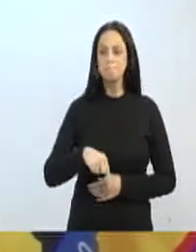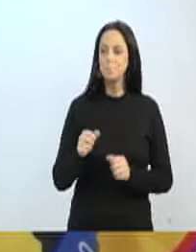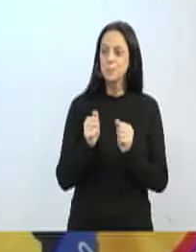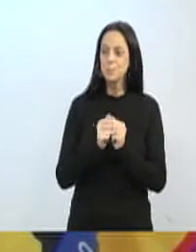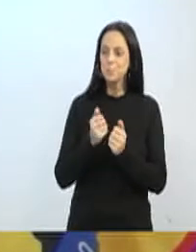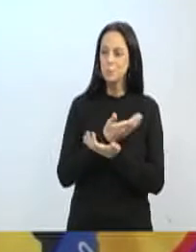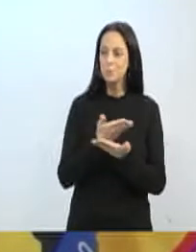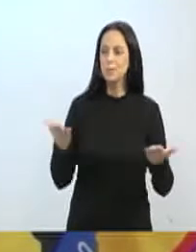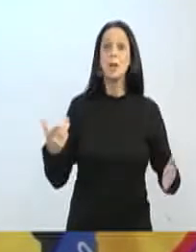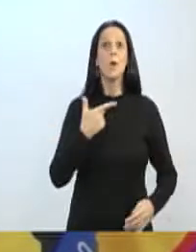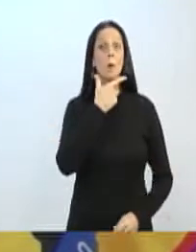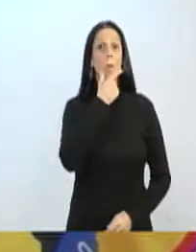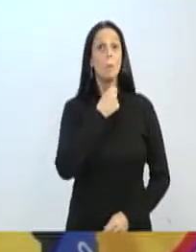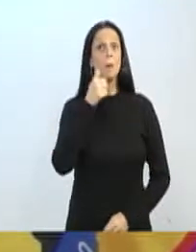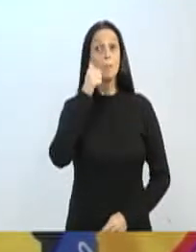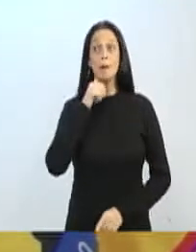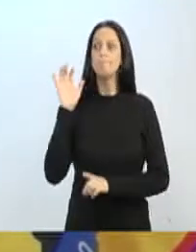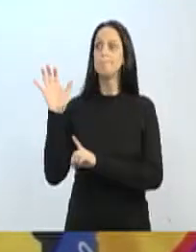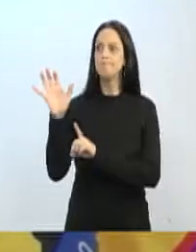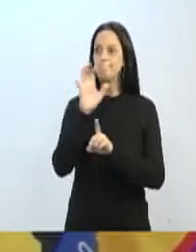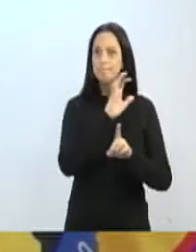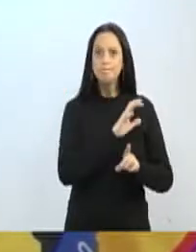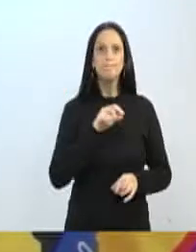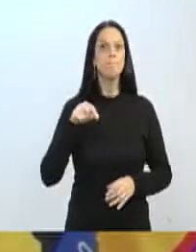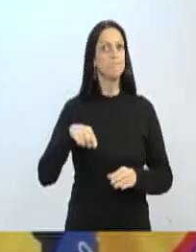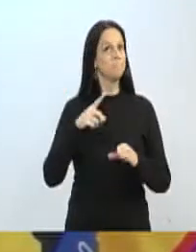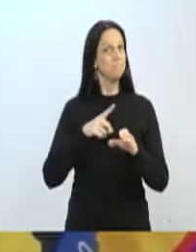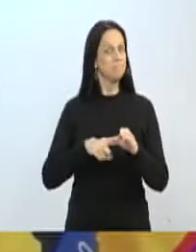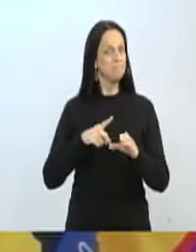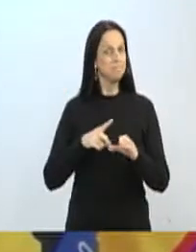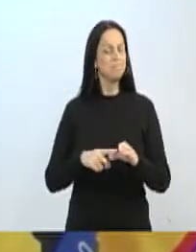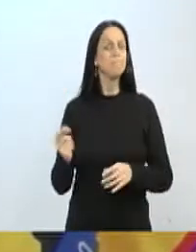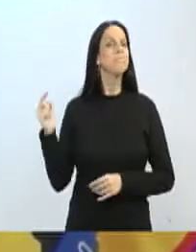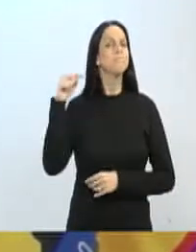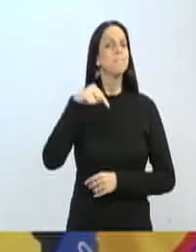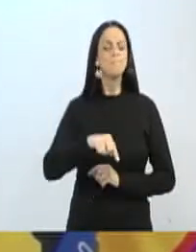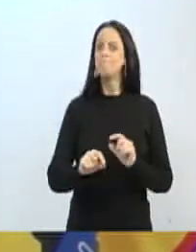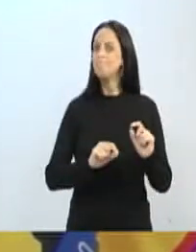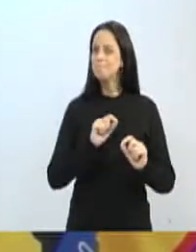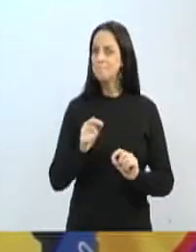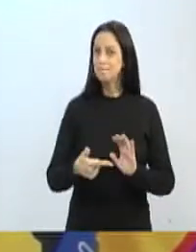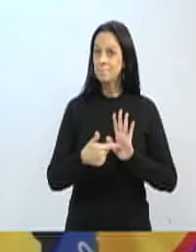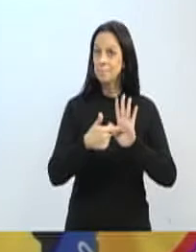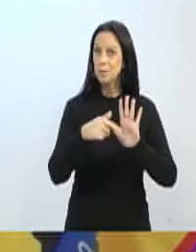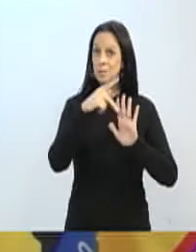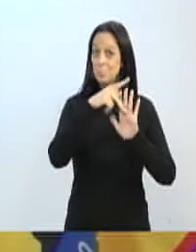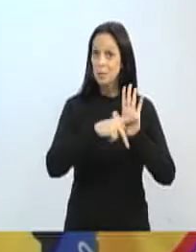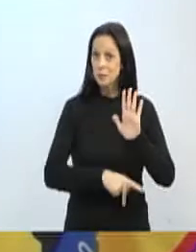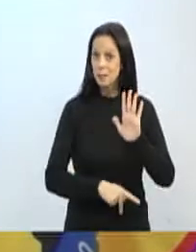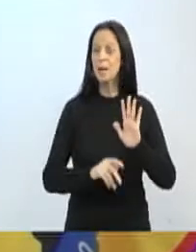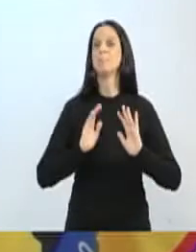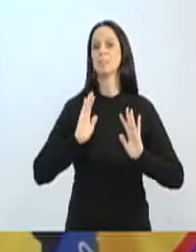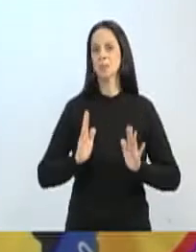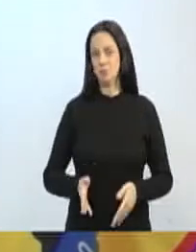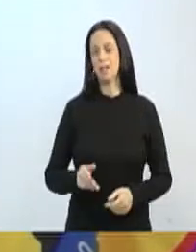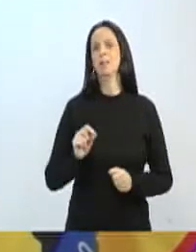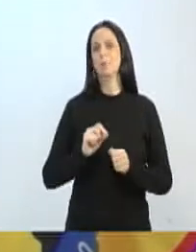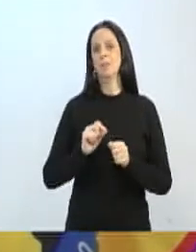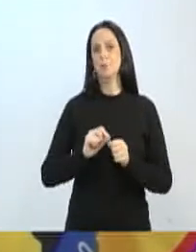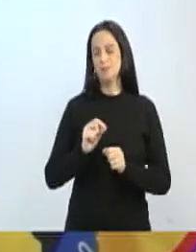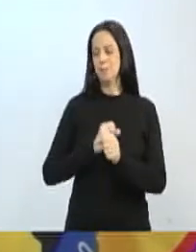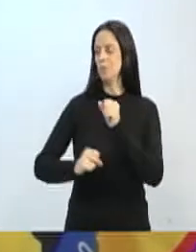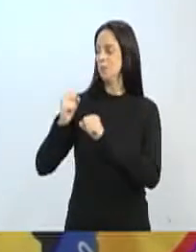vocês homens e mulheres tão influência aqui na nossa cidade vem aqui apenas apresentar um projeto que nós já trabalhamos desde